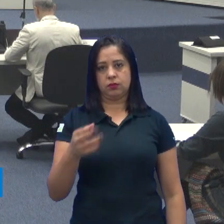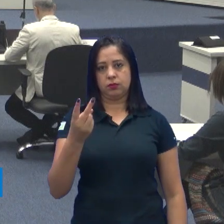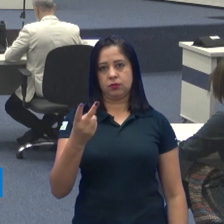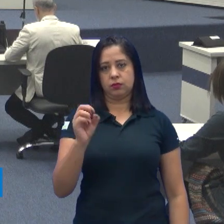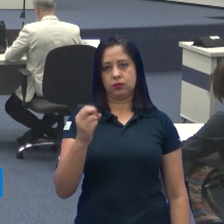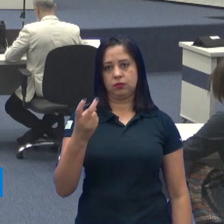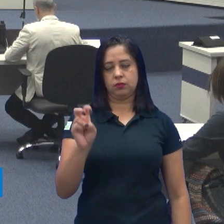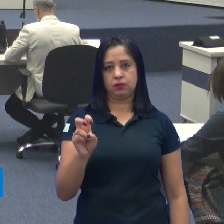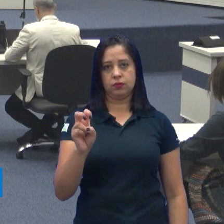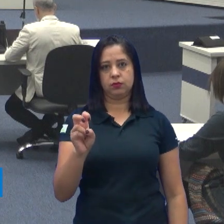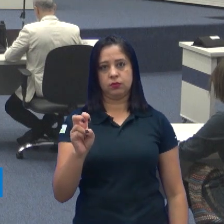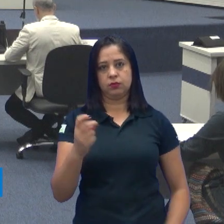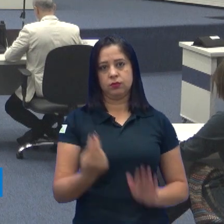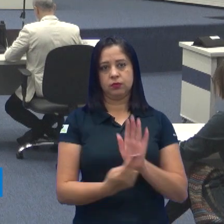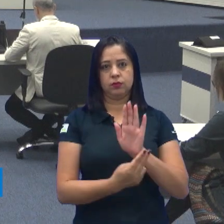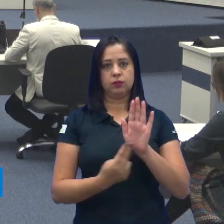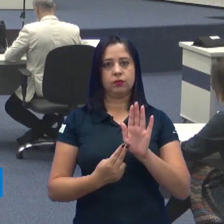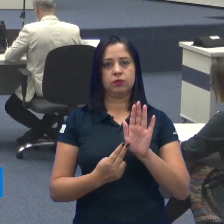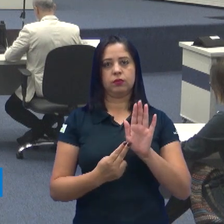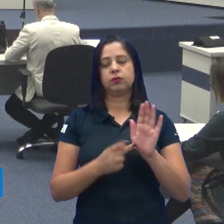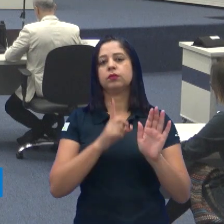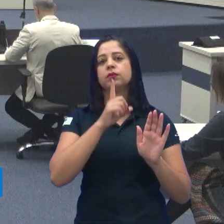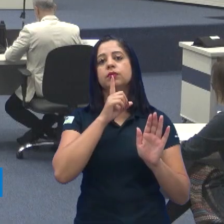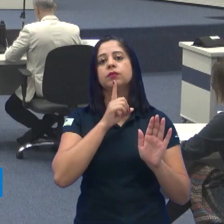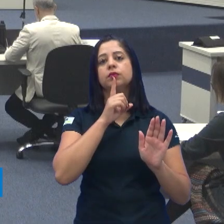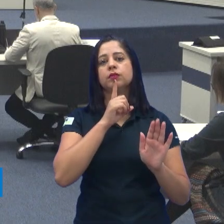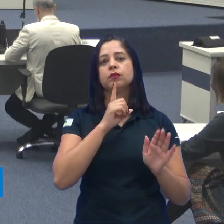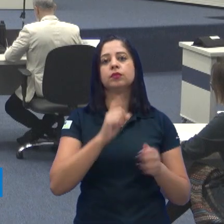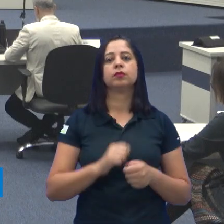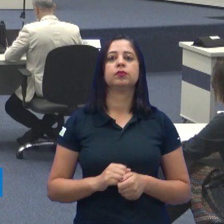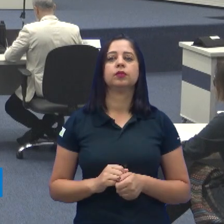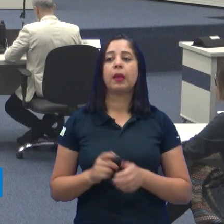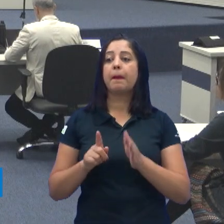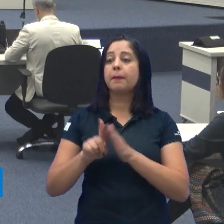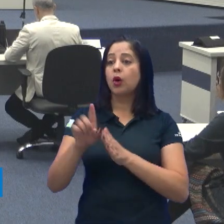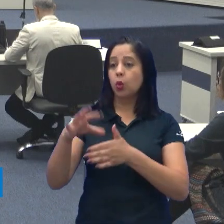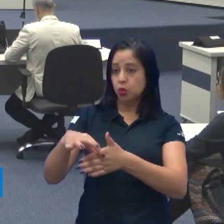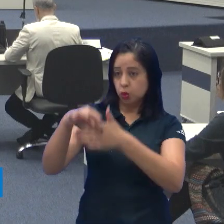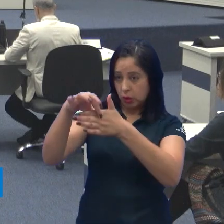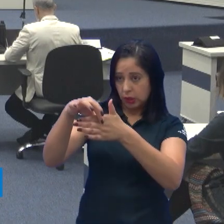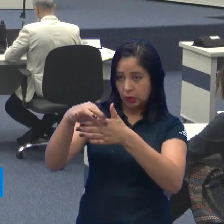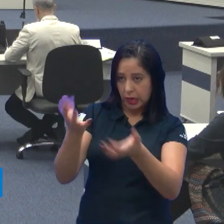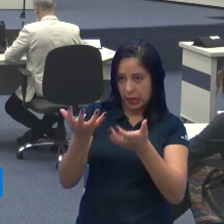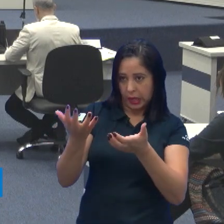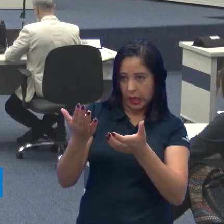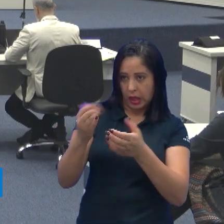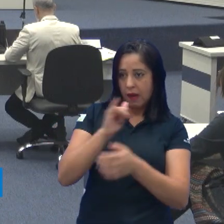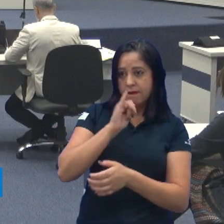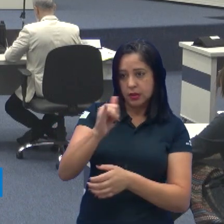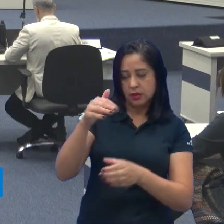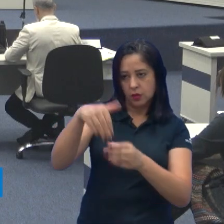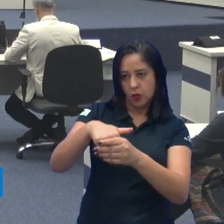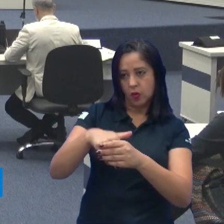3872/2025, autoria do vereador Sérgio Camargo. Consulta a liderança e desejo de caminhar o voto.